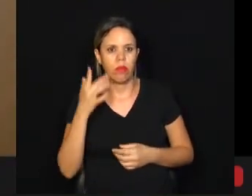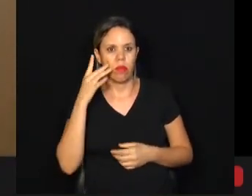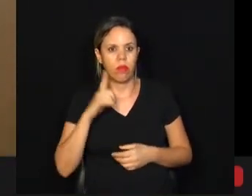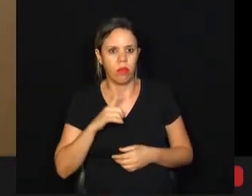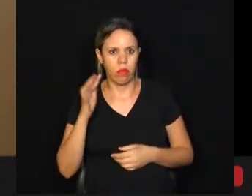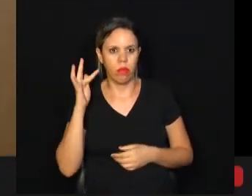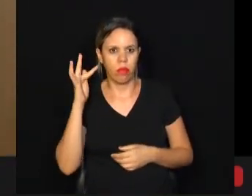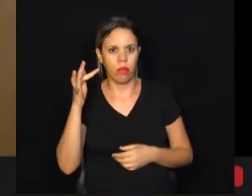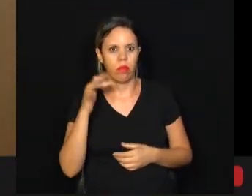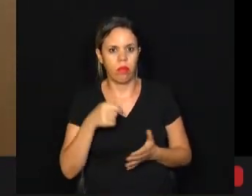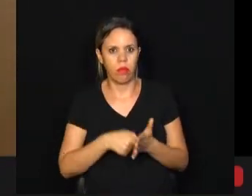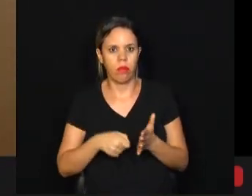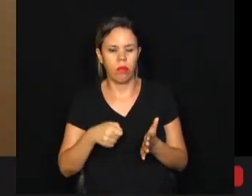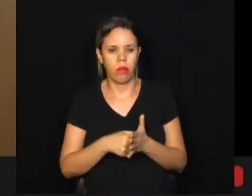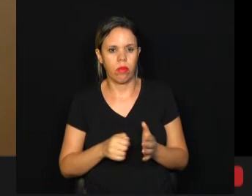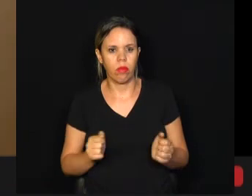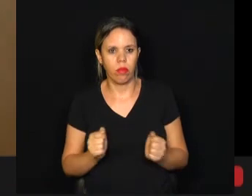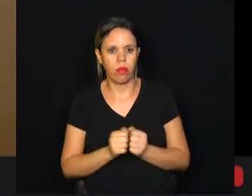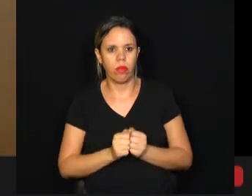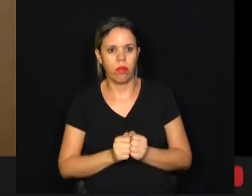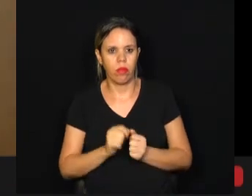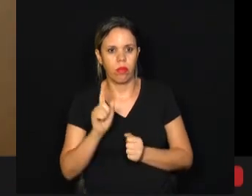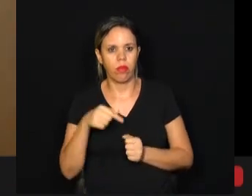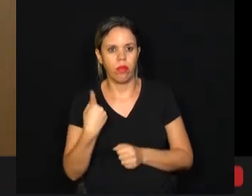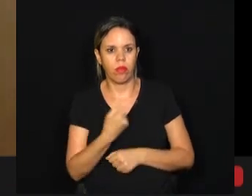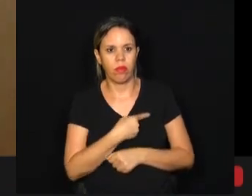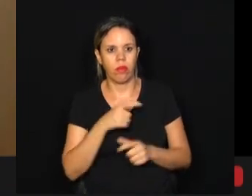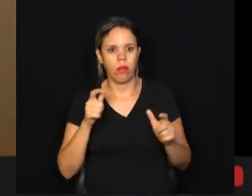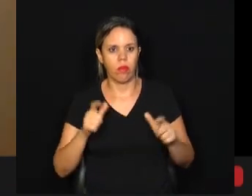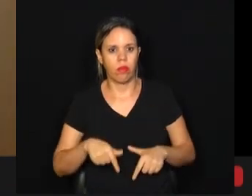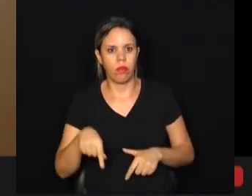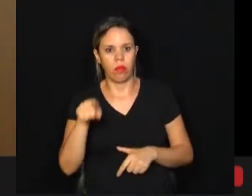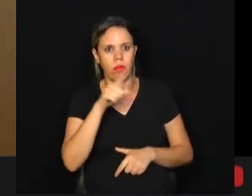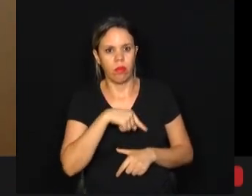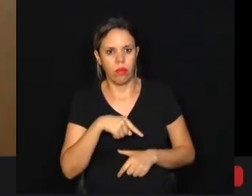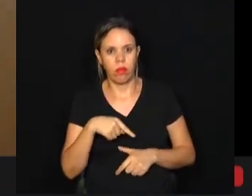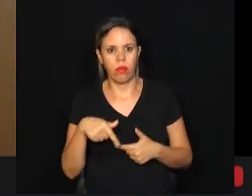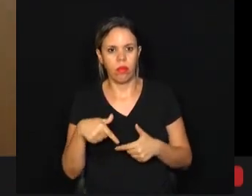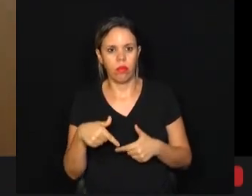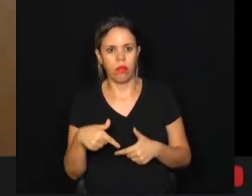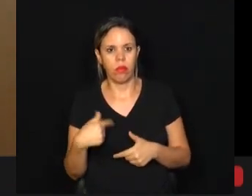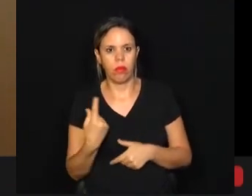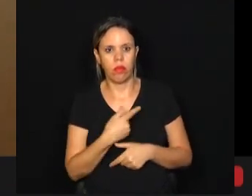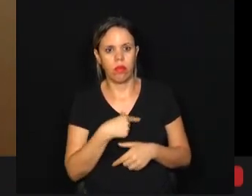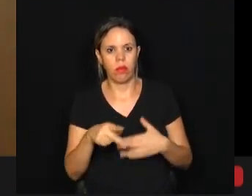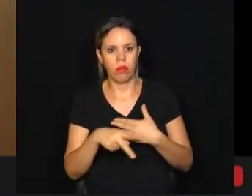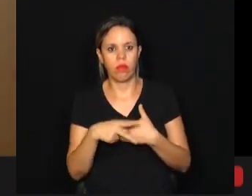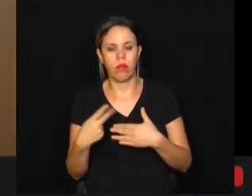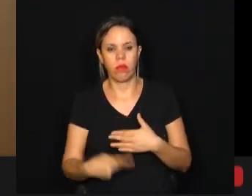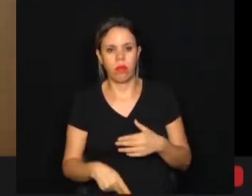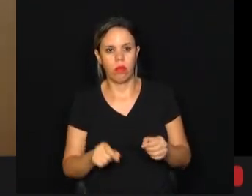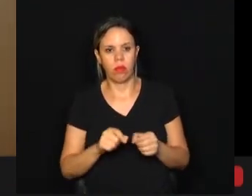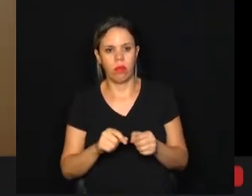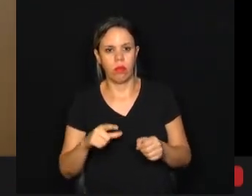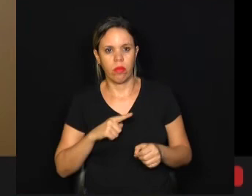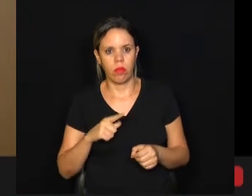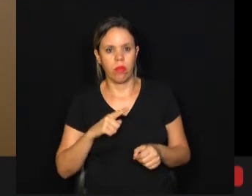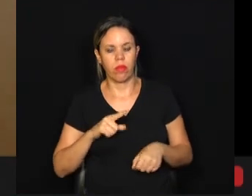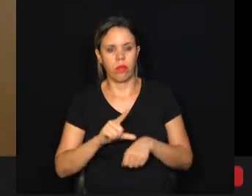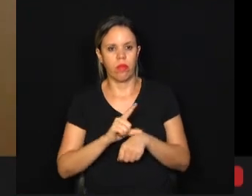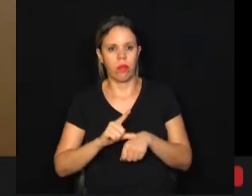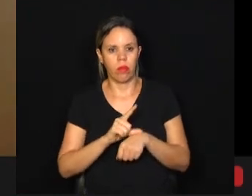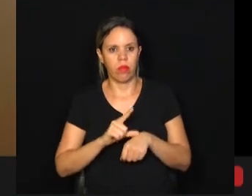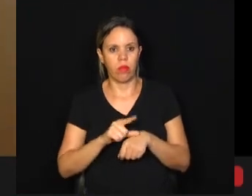futuro, luta conjunta. Esse é o nosso lugar. Vocês na função de vocês, a gente na nossa. E ter o